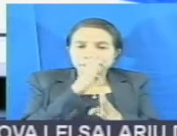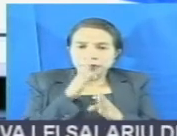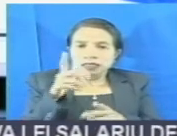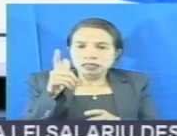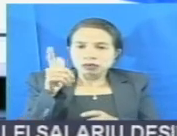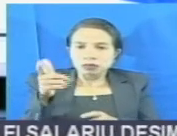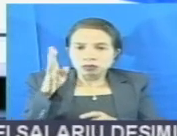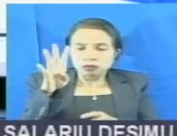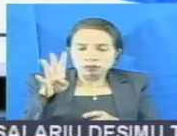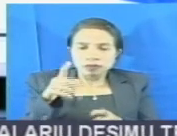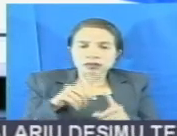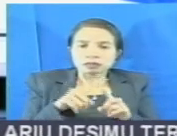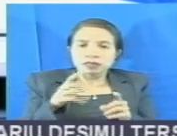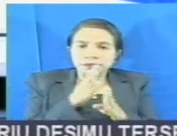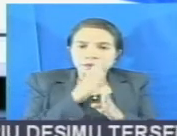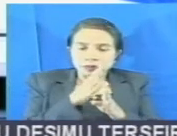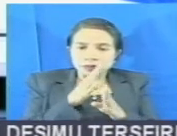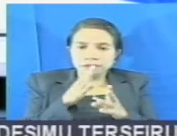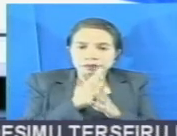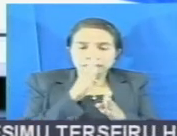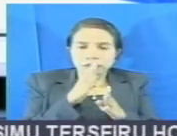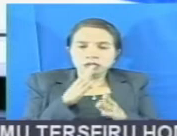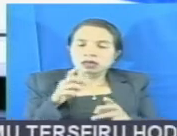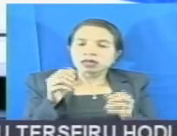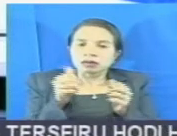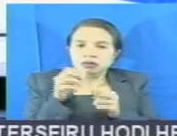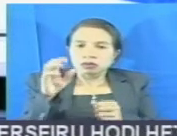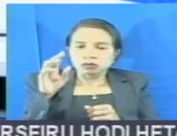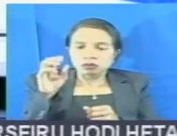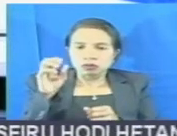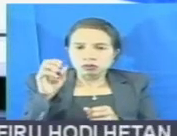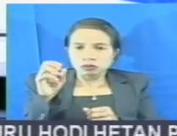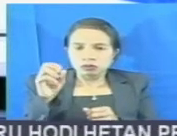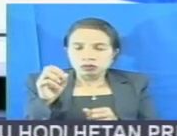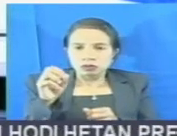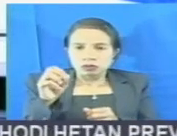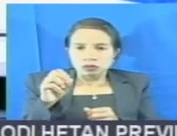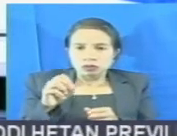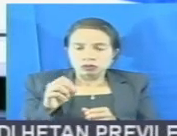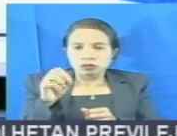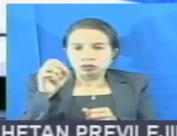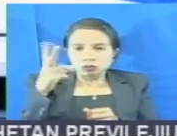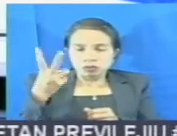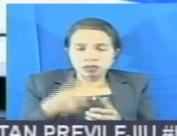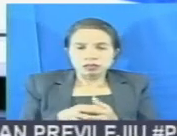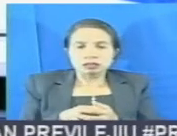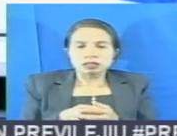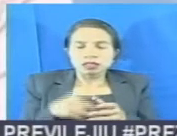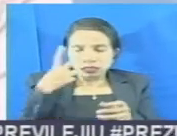tuir lei regula. Aí polícia lei for competência for poder para tua tua. E da nem considera nessa infração